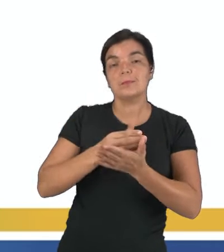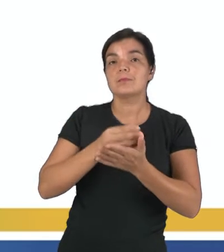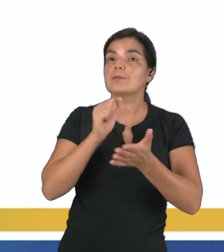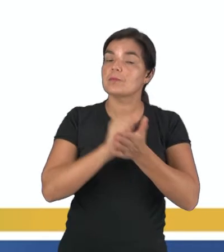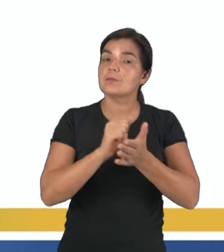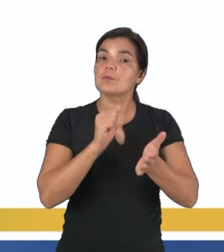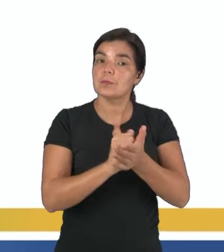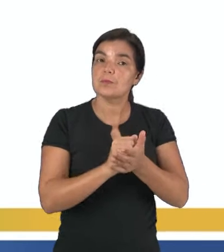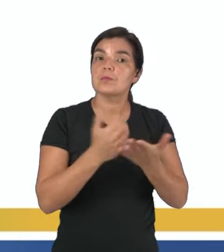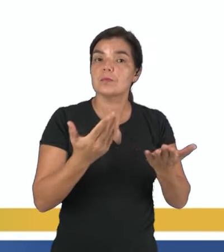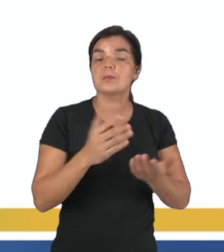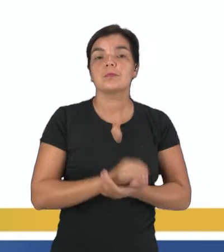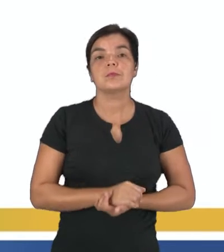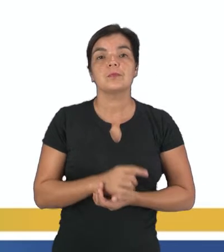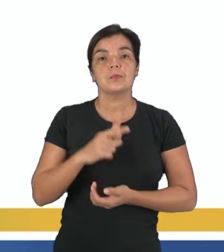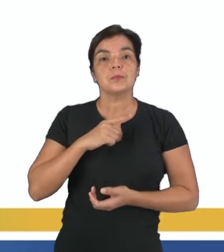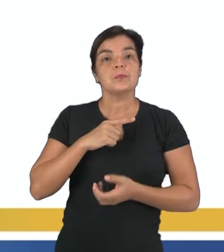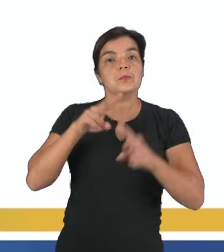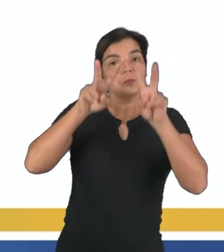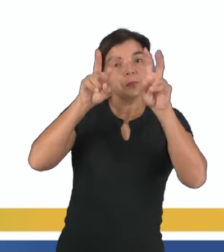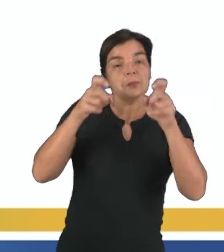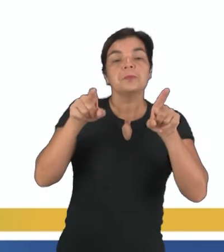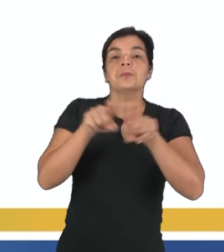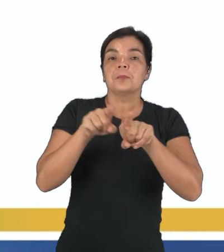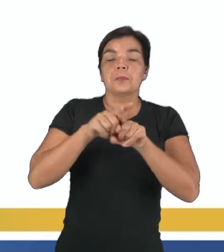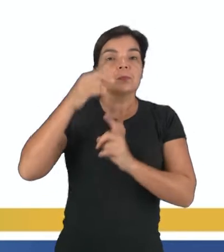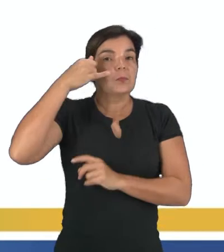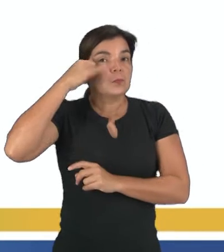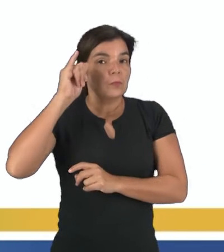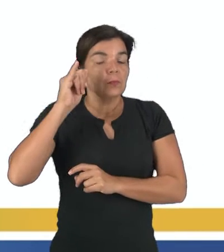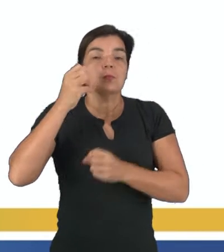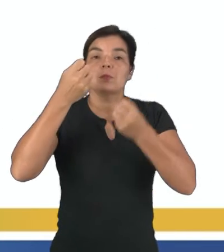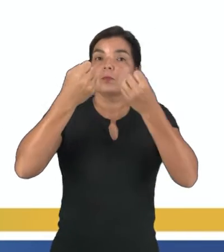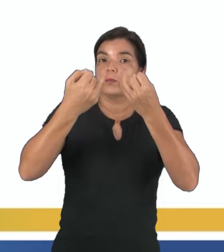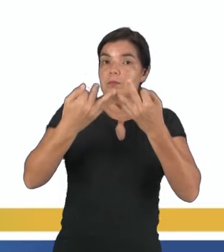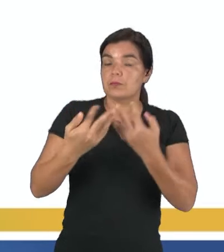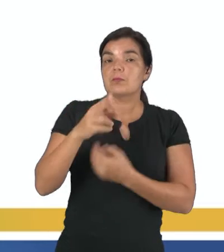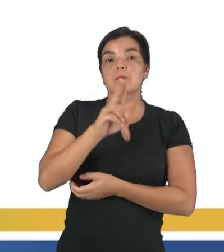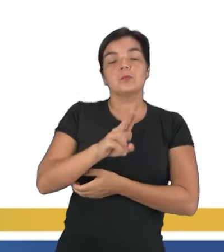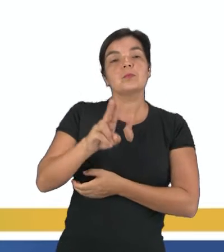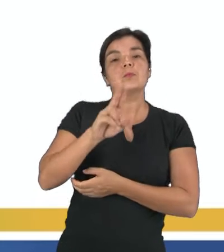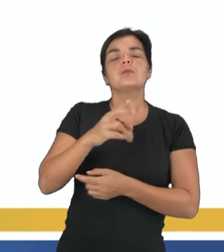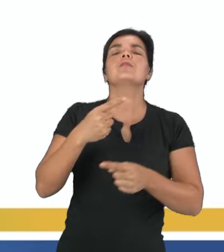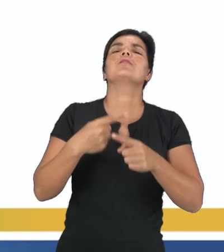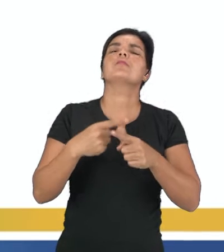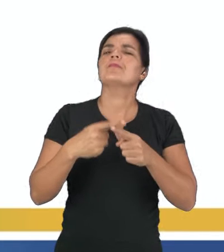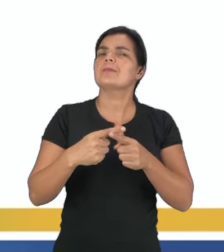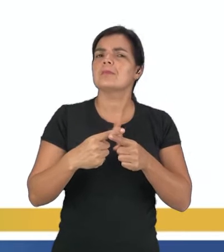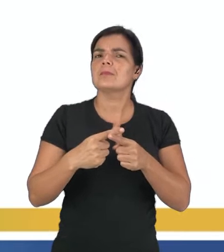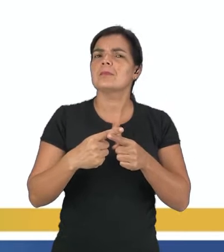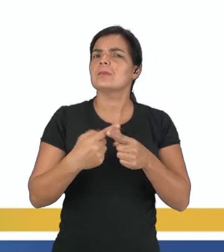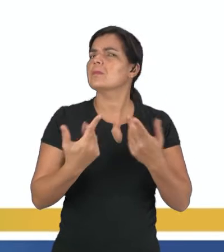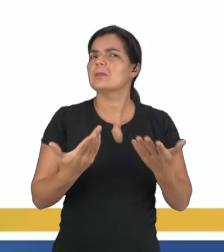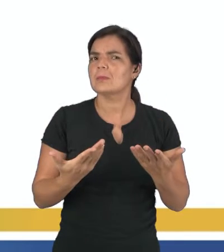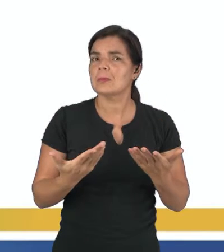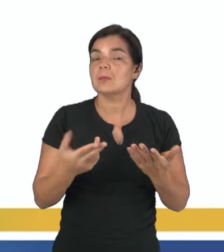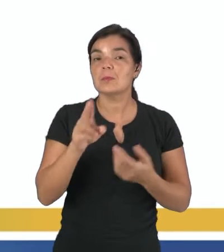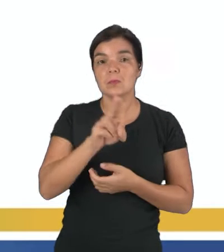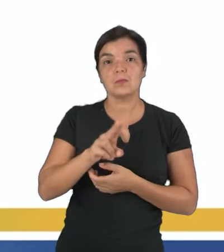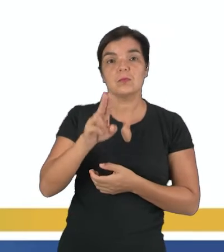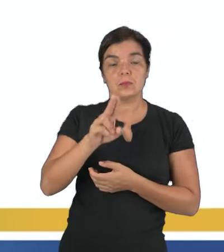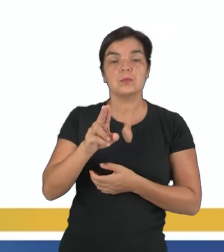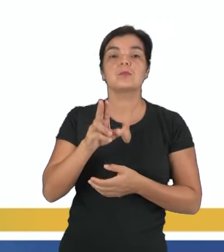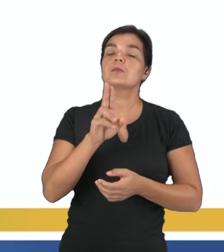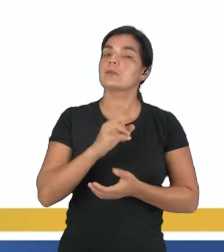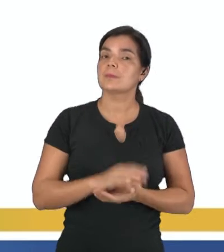Então, eu tenho uma tese ali, né, uma ideia para defender e eu utilizo. Por que estou defendendo essa ideia? Uso os